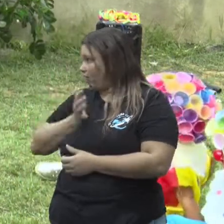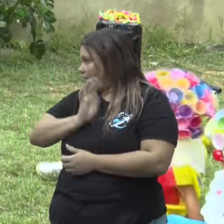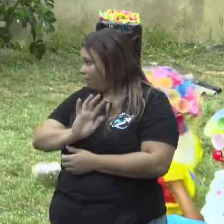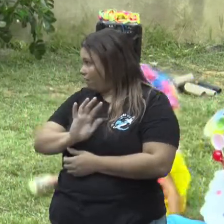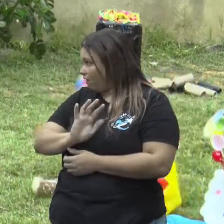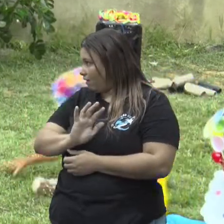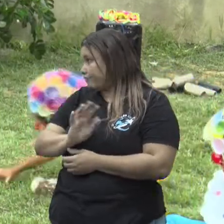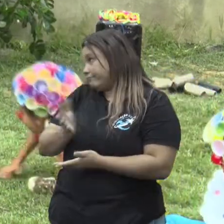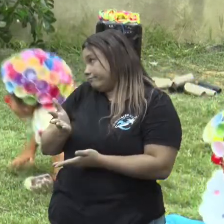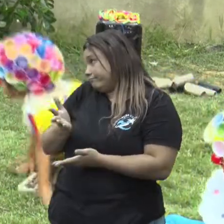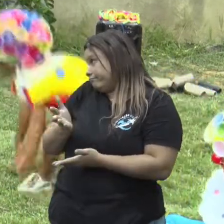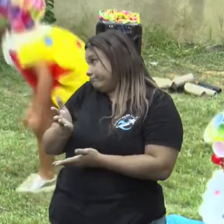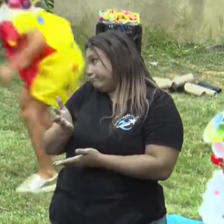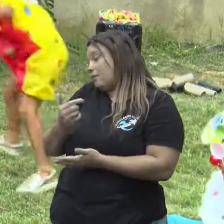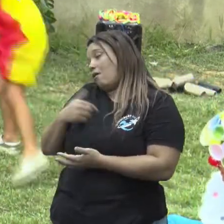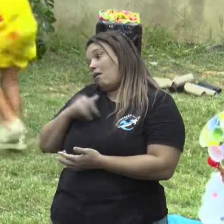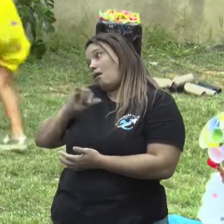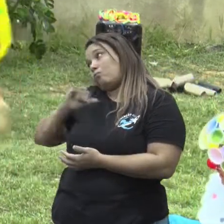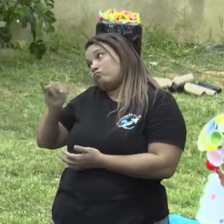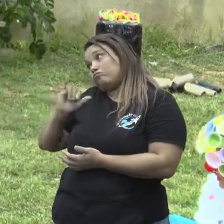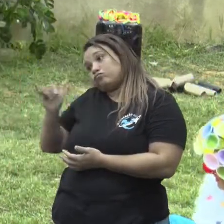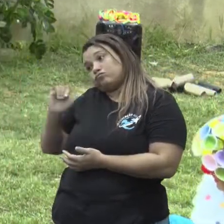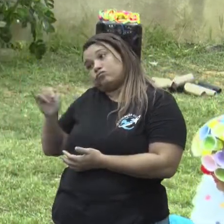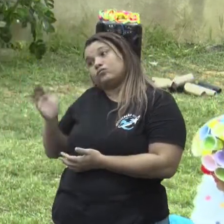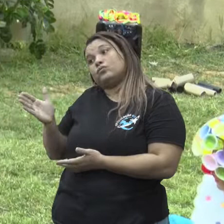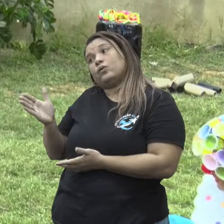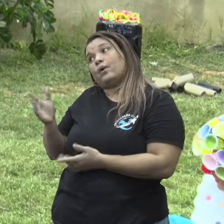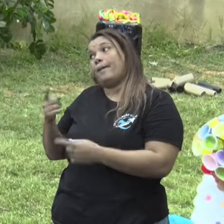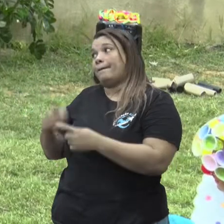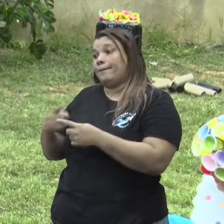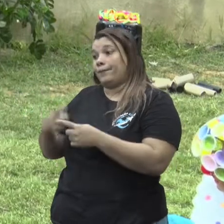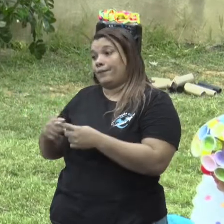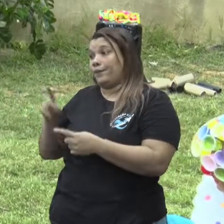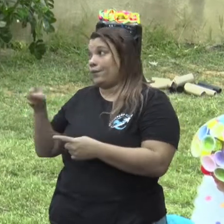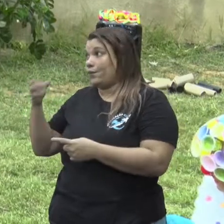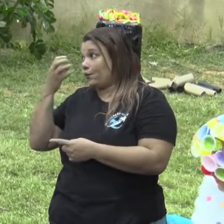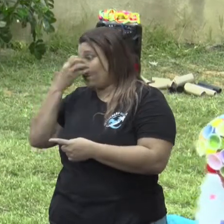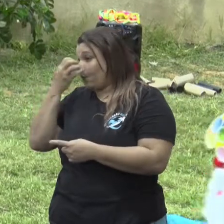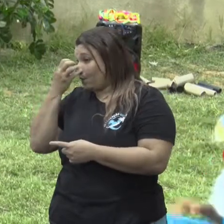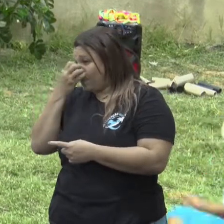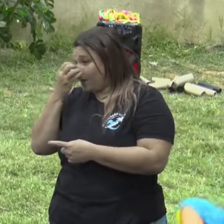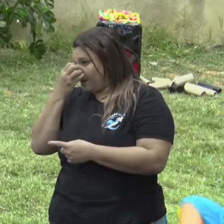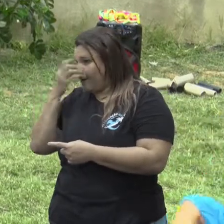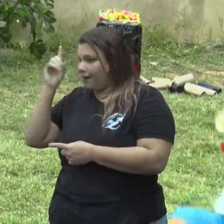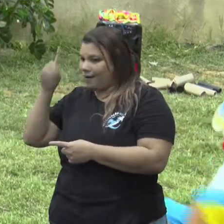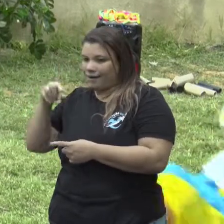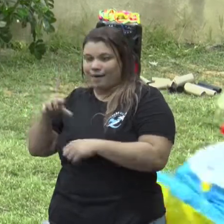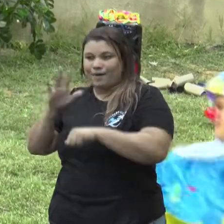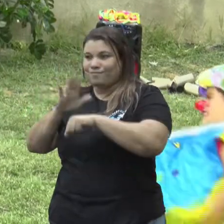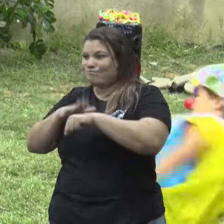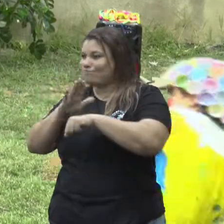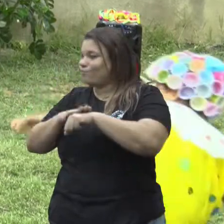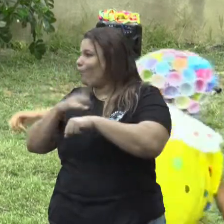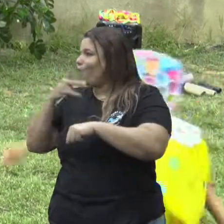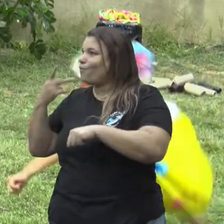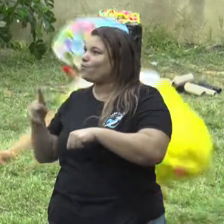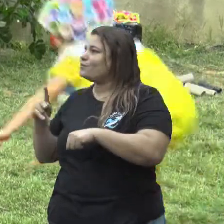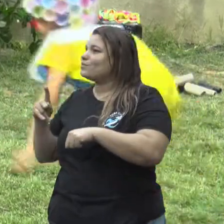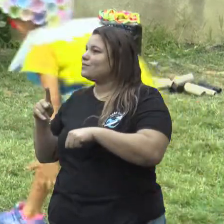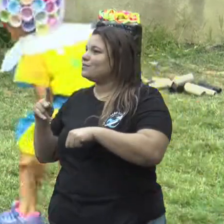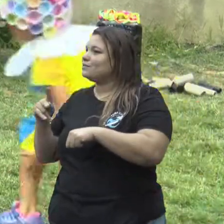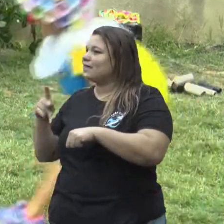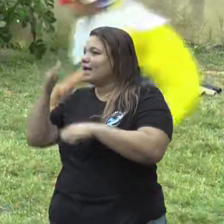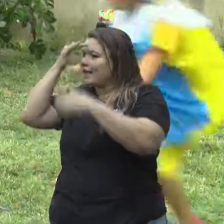Ninguém gostou do meu nariz. Sabe por quê, palhaço? Porque todo mundo gosta, ó, é desse